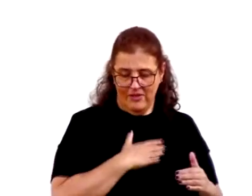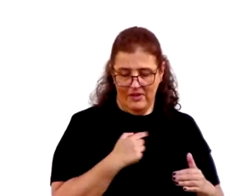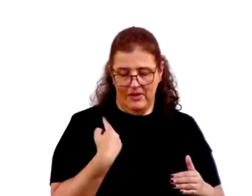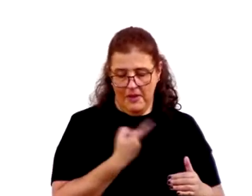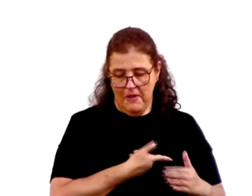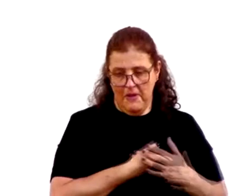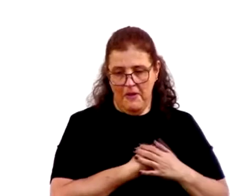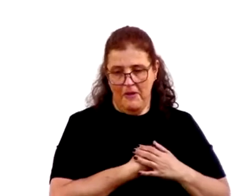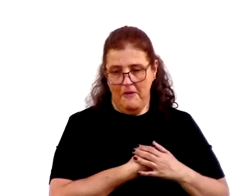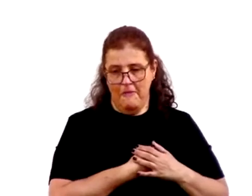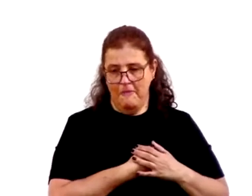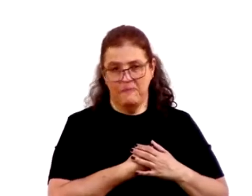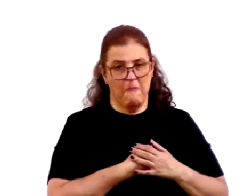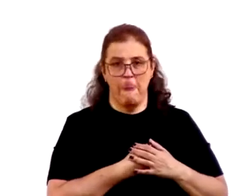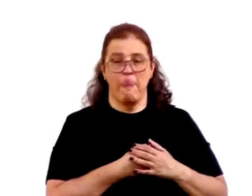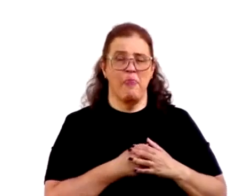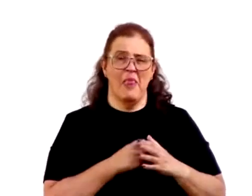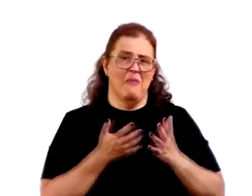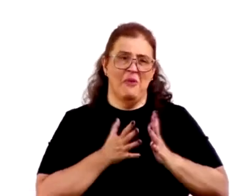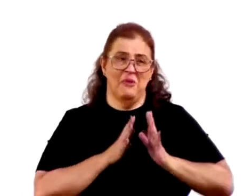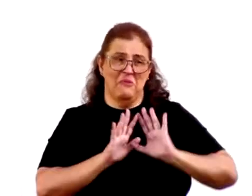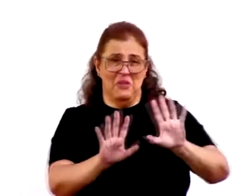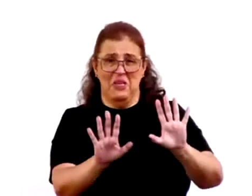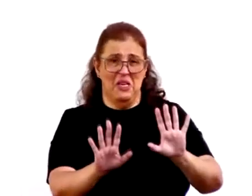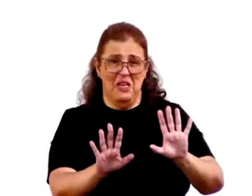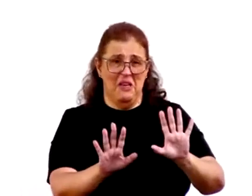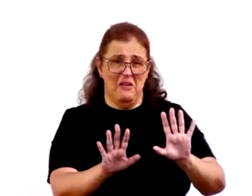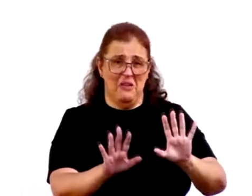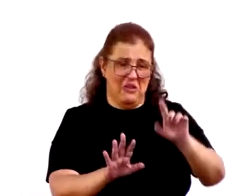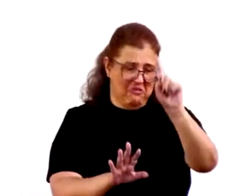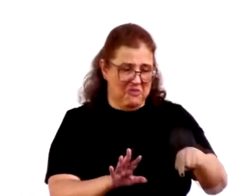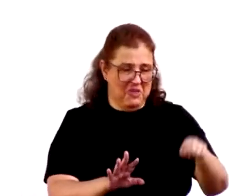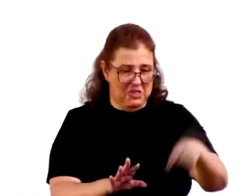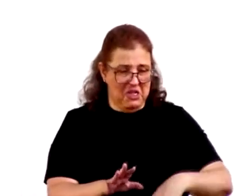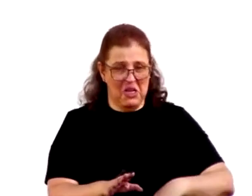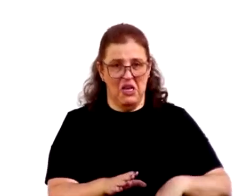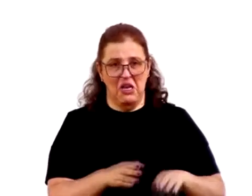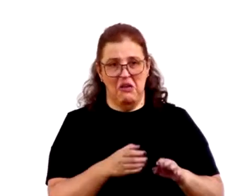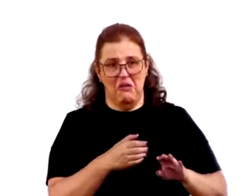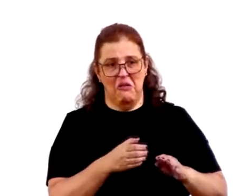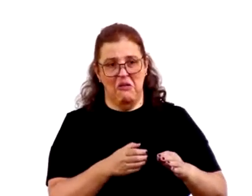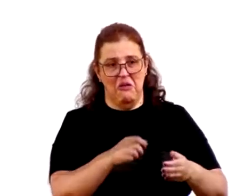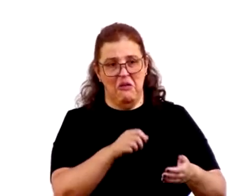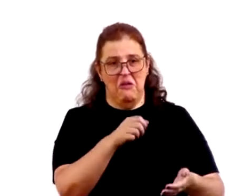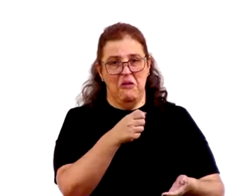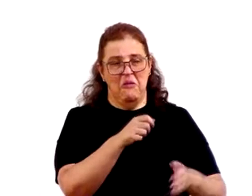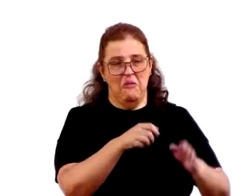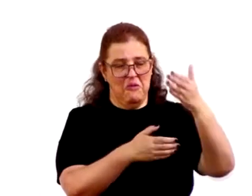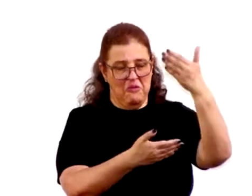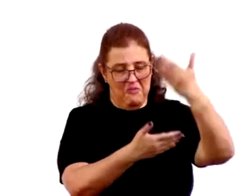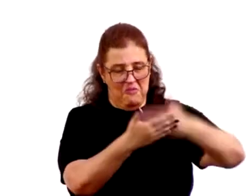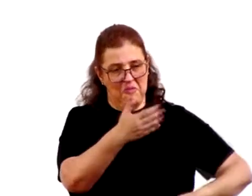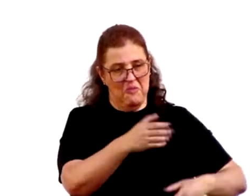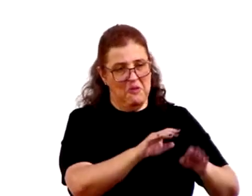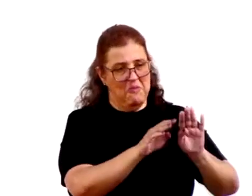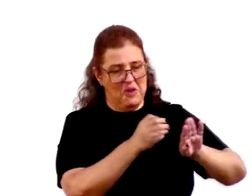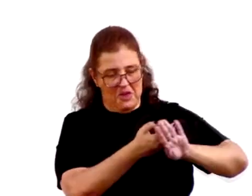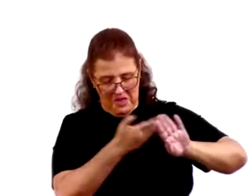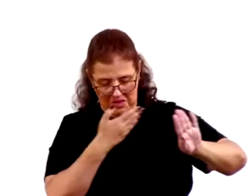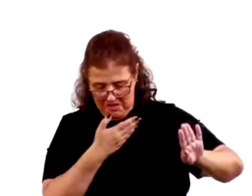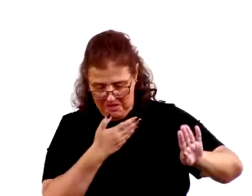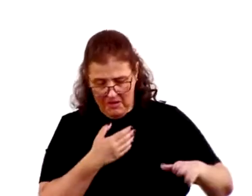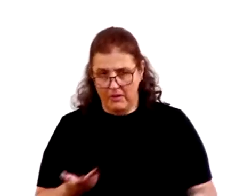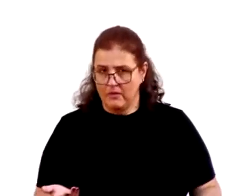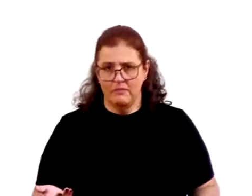mais, bloqueamos, cancelamos. Nosso reino precisa estar protegido.